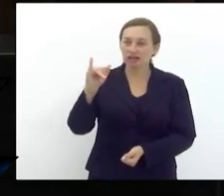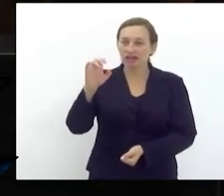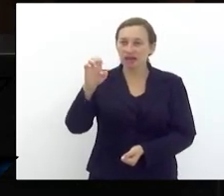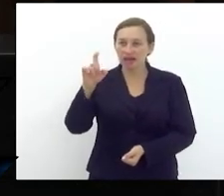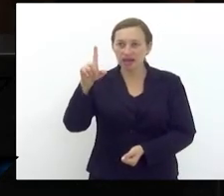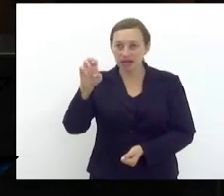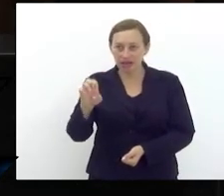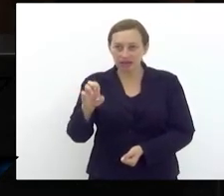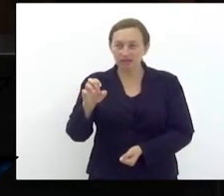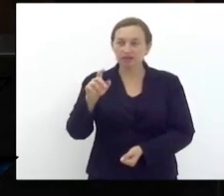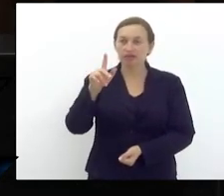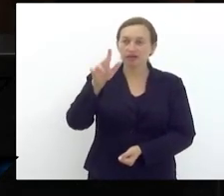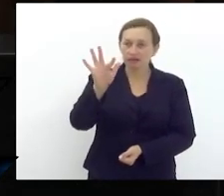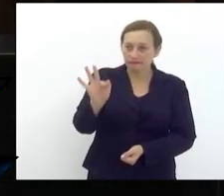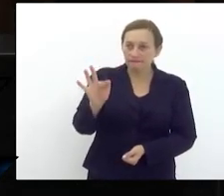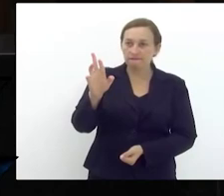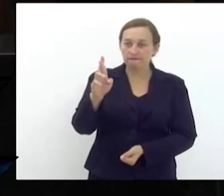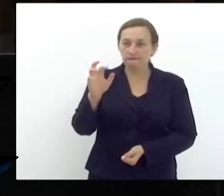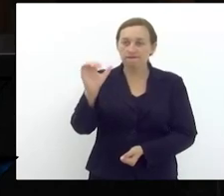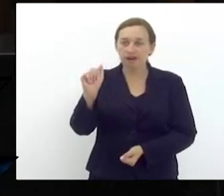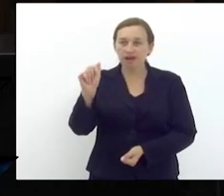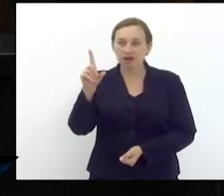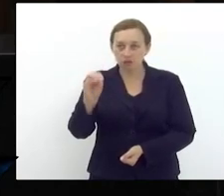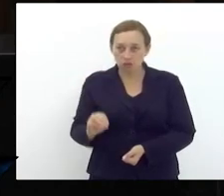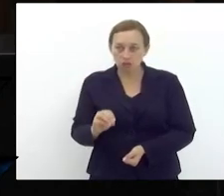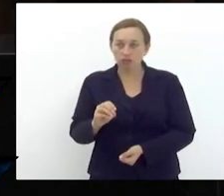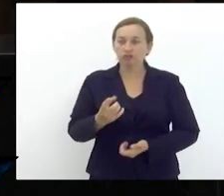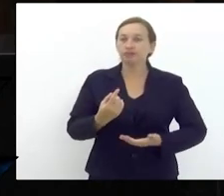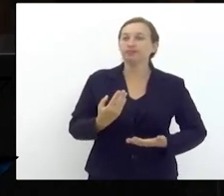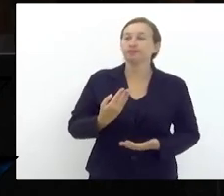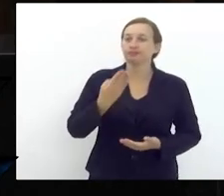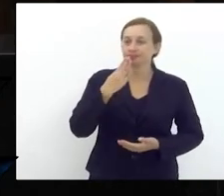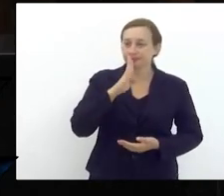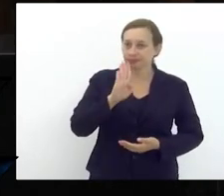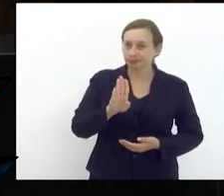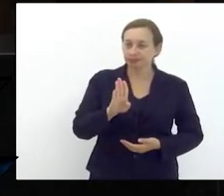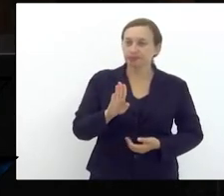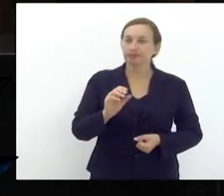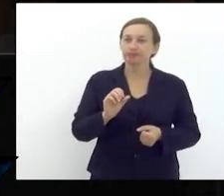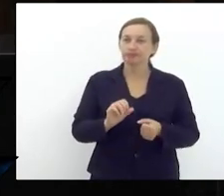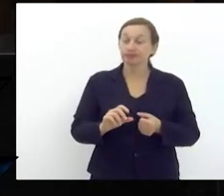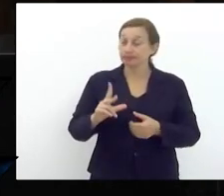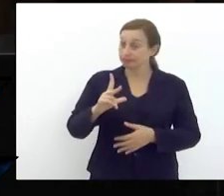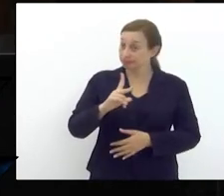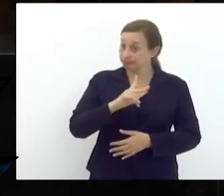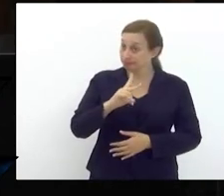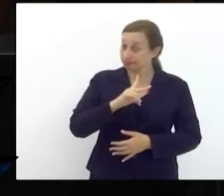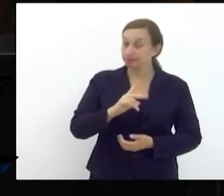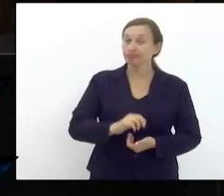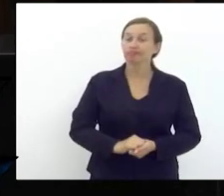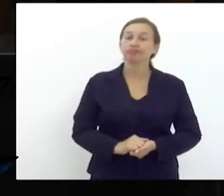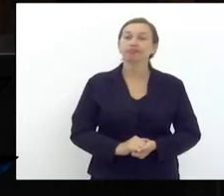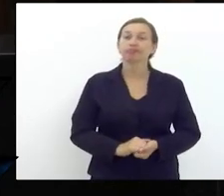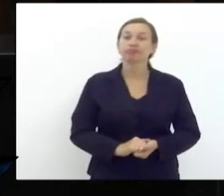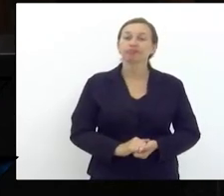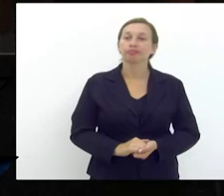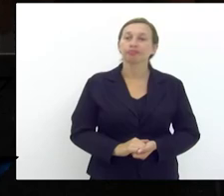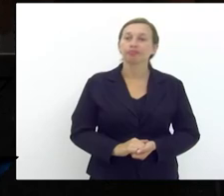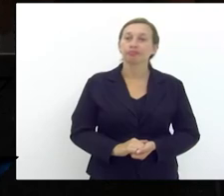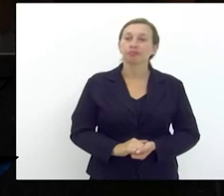se é que se comprometeu pessoalmente a a